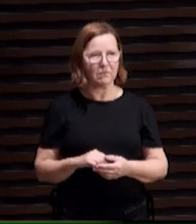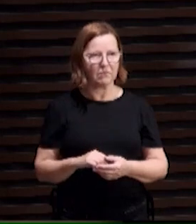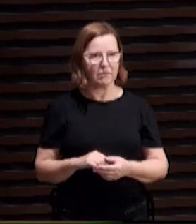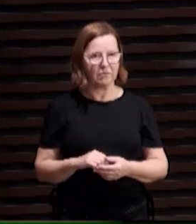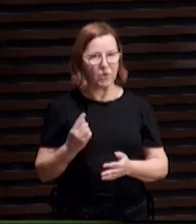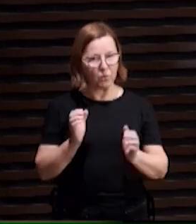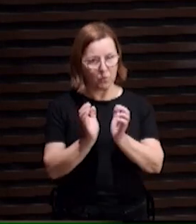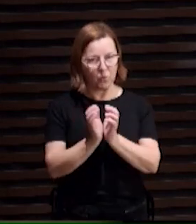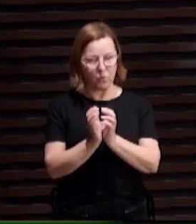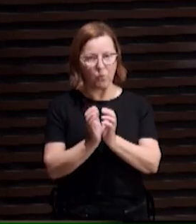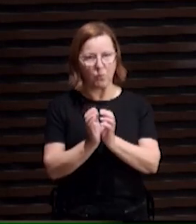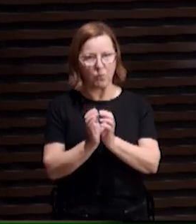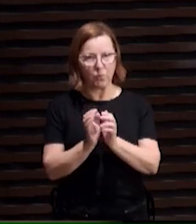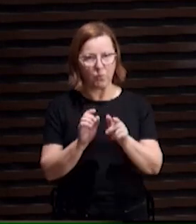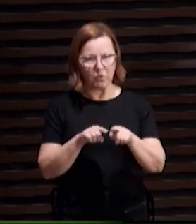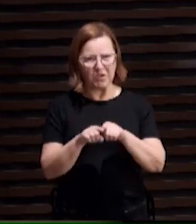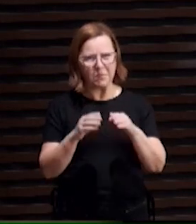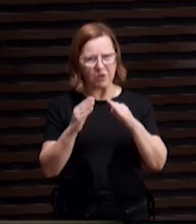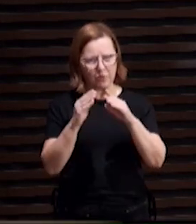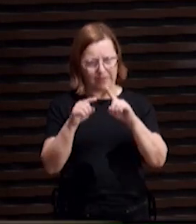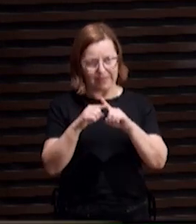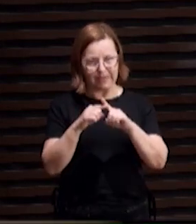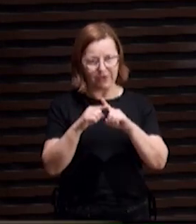grupo de irmãos, uma igreja local.